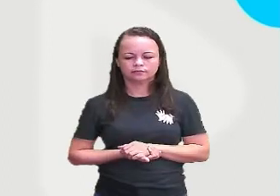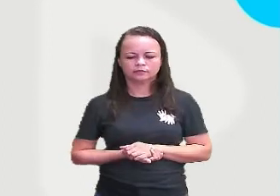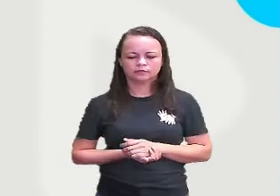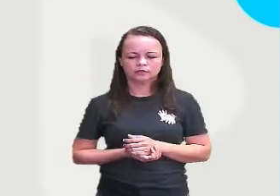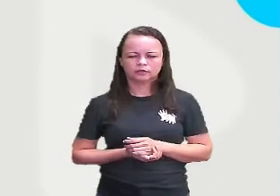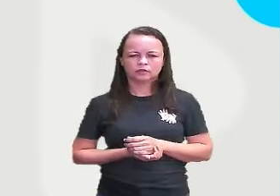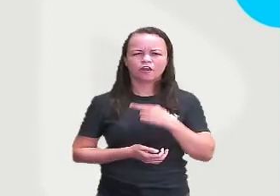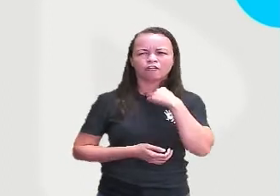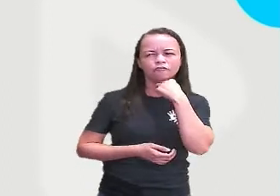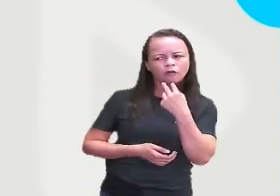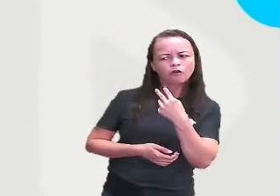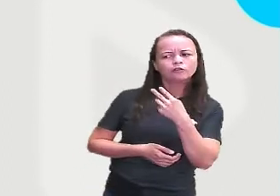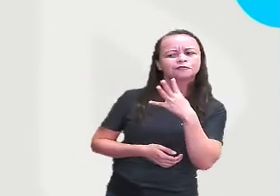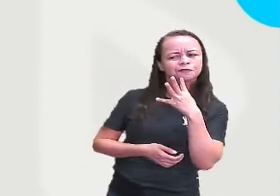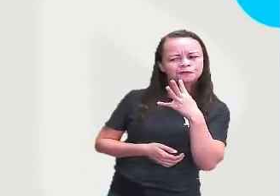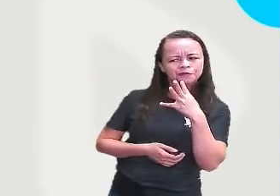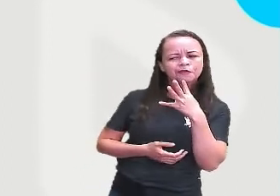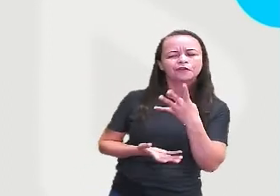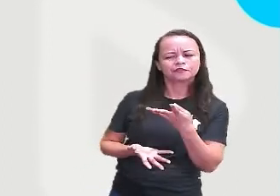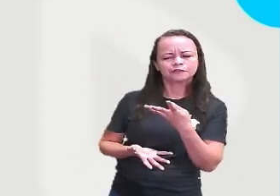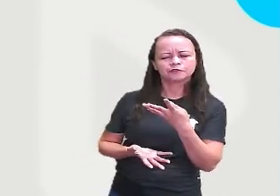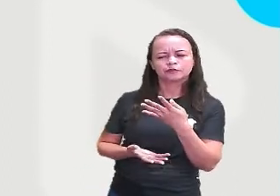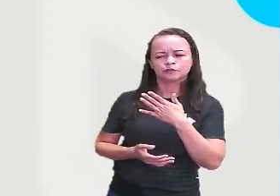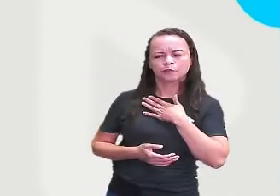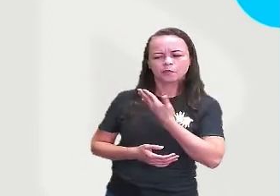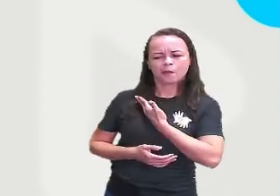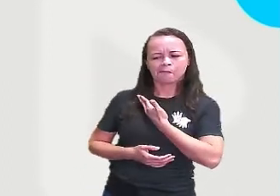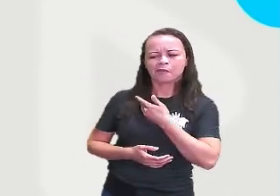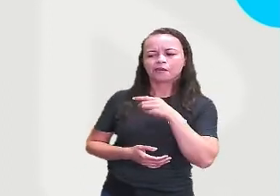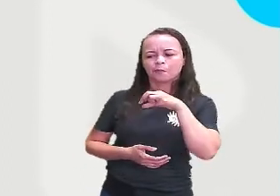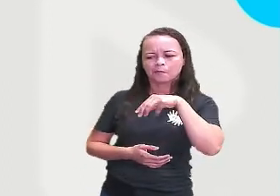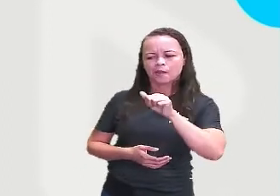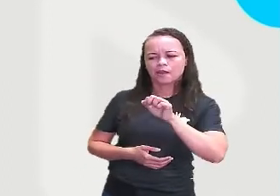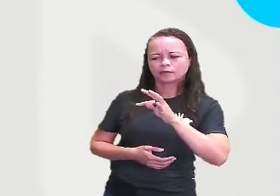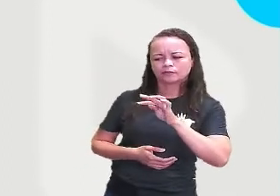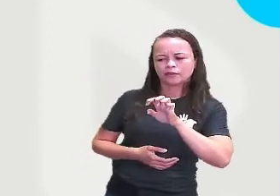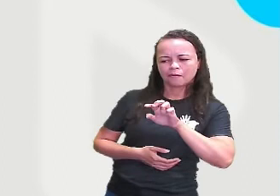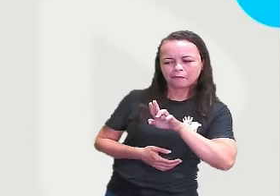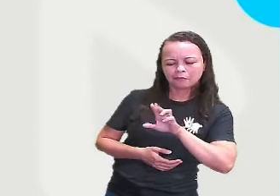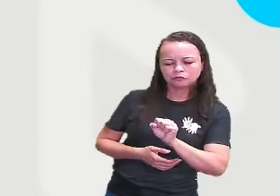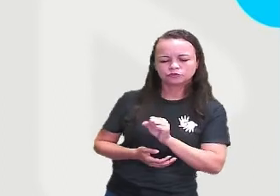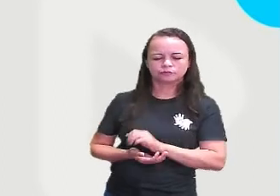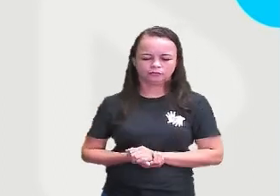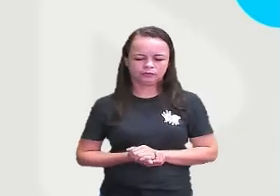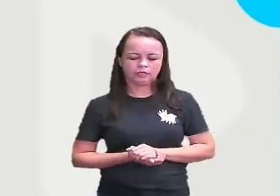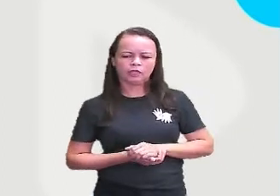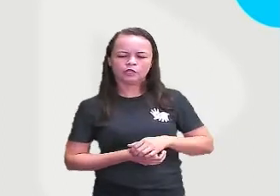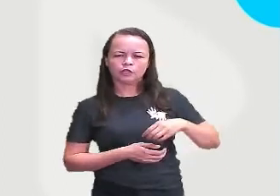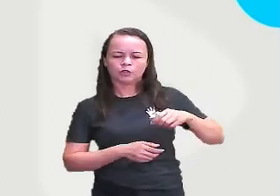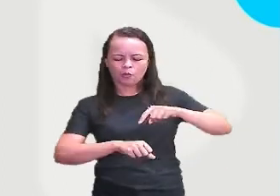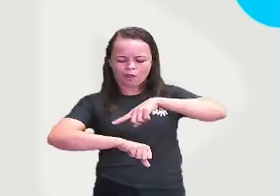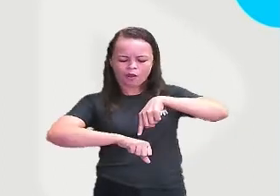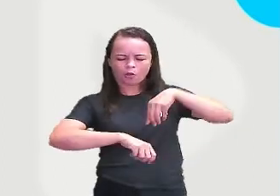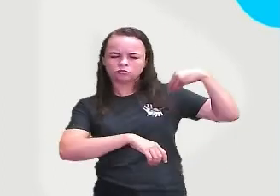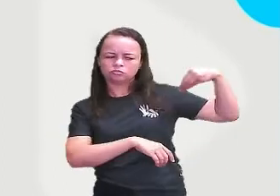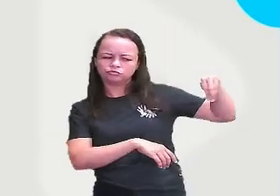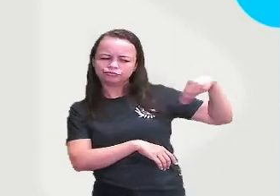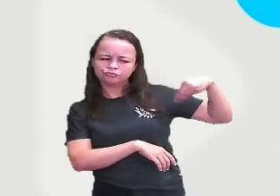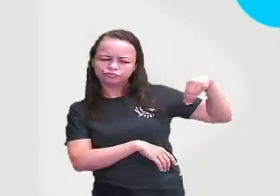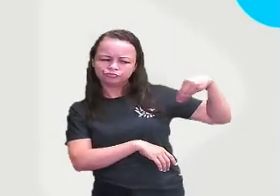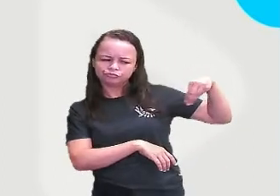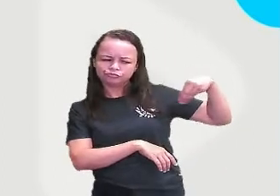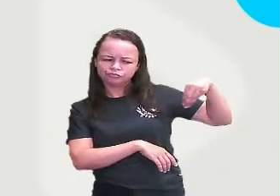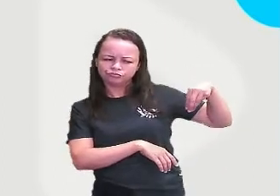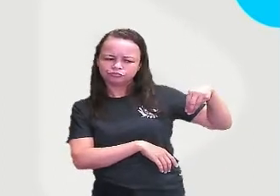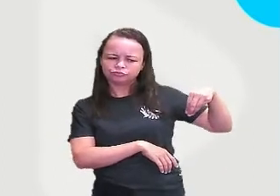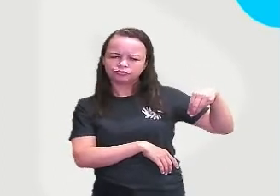essa voz, é do meu amigo Mateus. E o despertador tocou por 5 minutos sem parar. Ou seja,